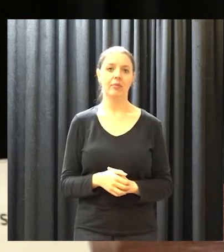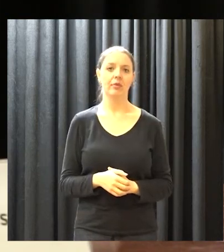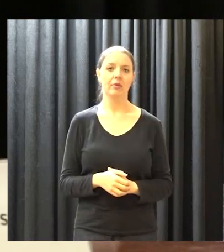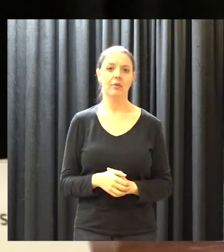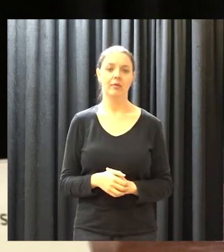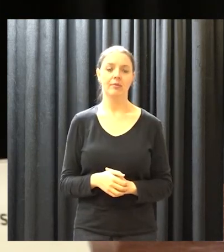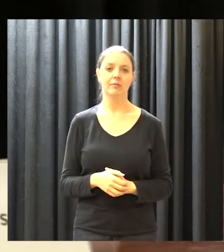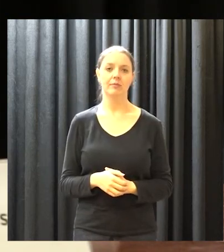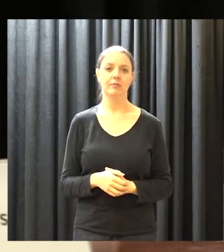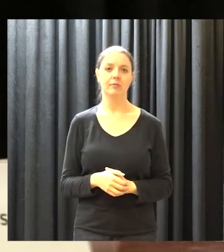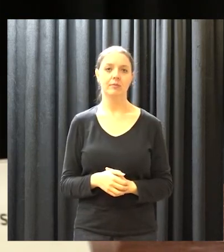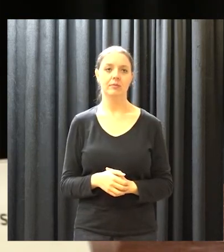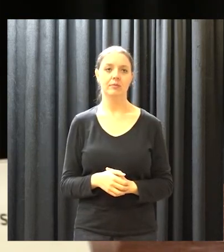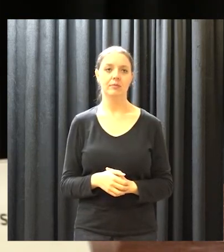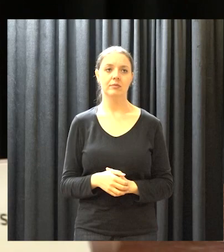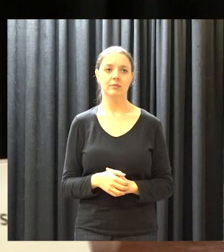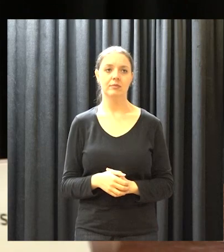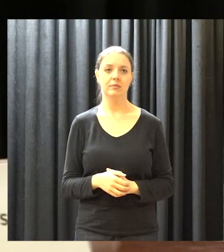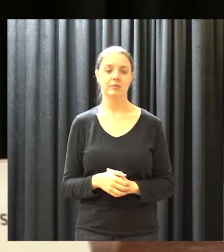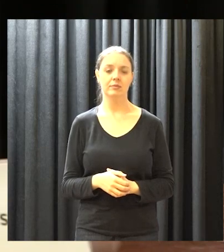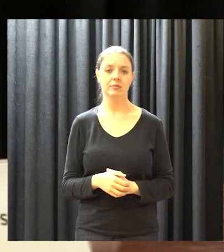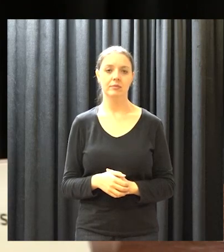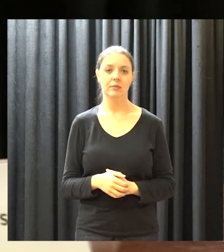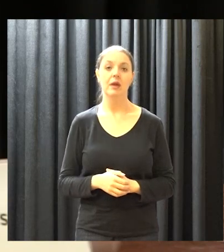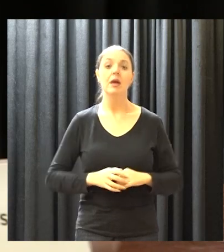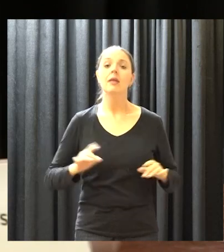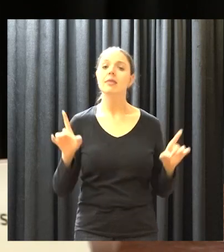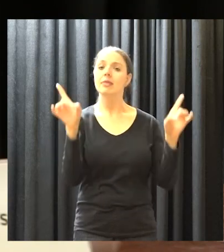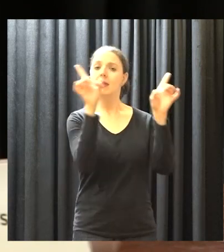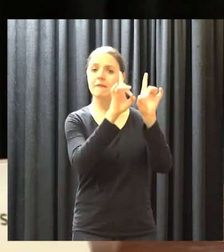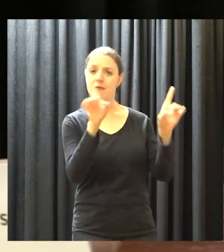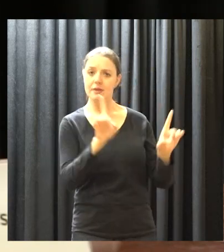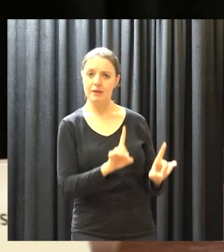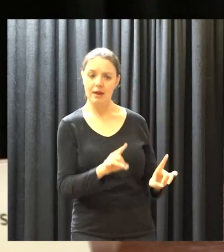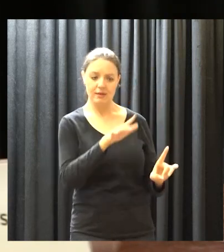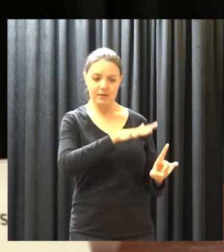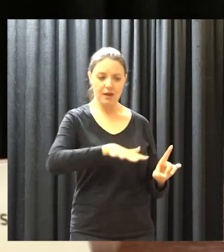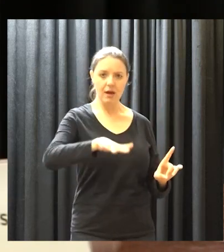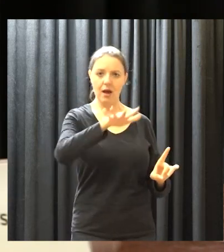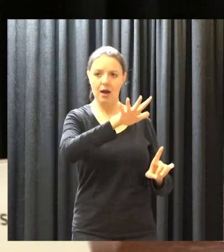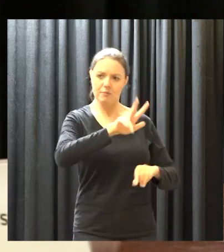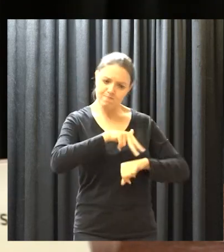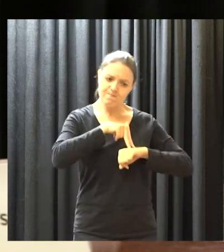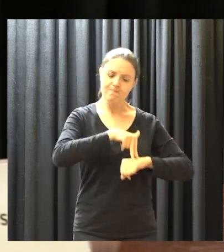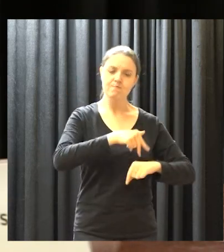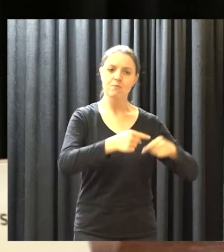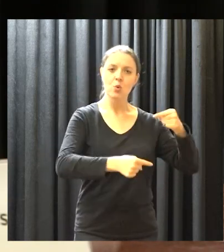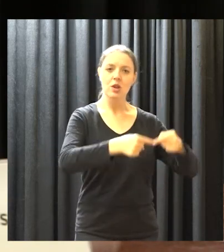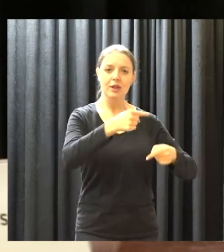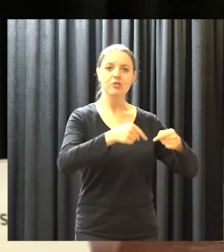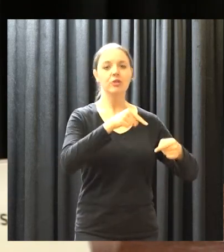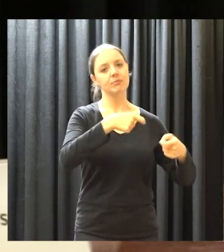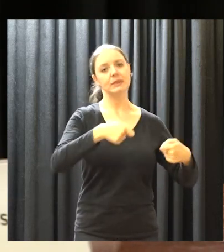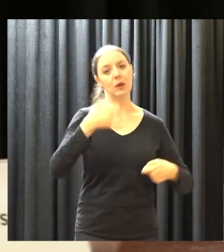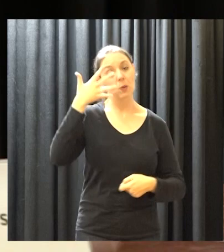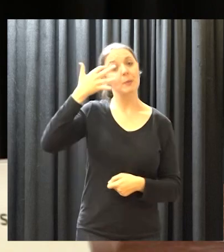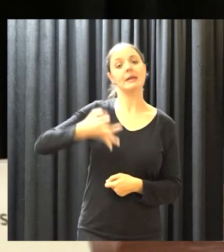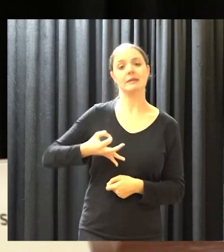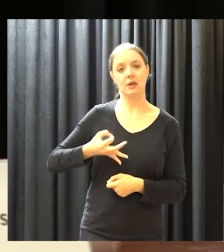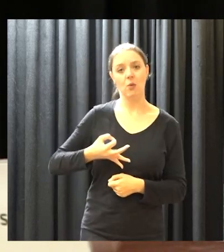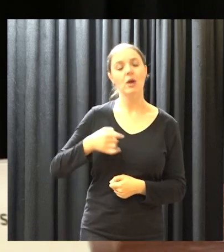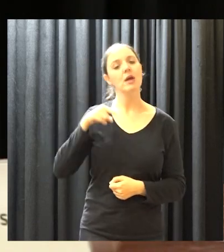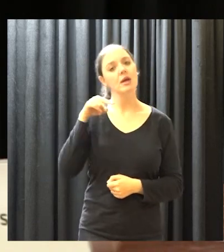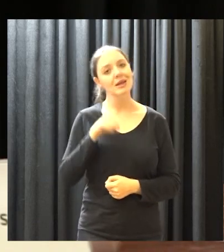da compreensão da deficiência como uma categoria política, e isso é um ponto fundamental no trabalho, e